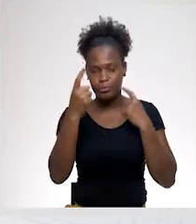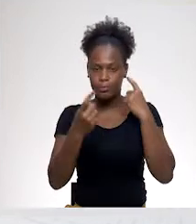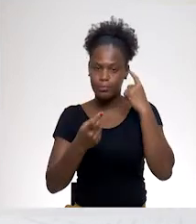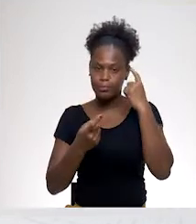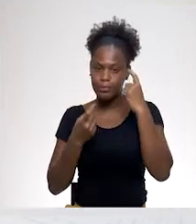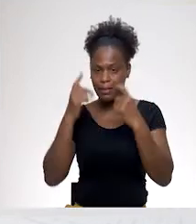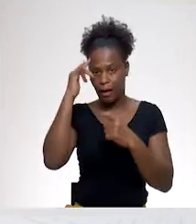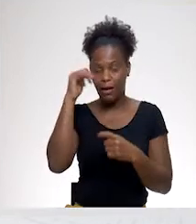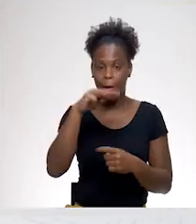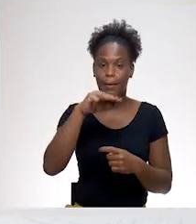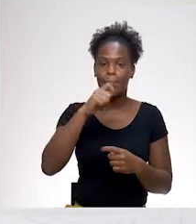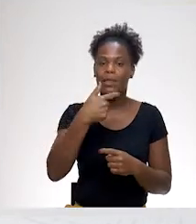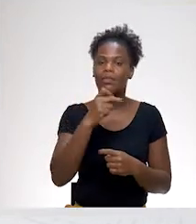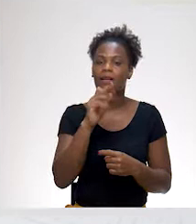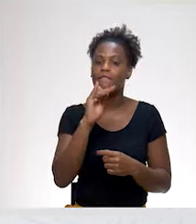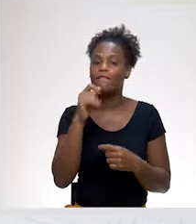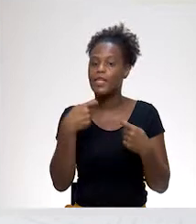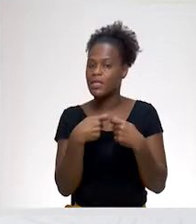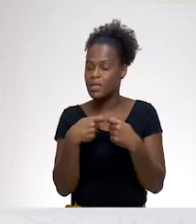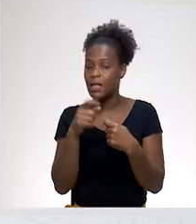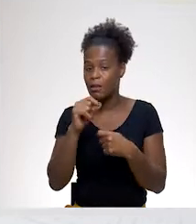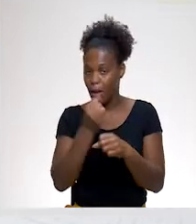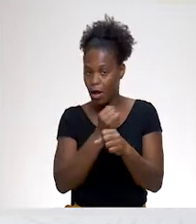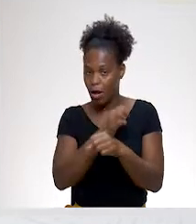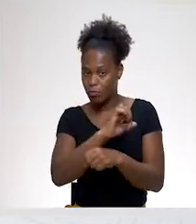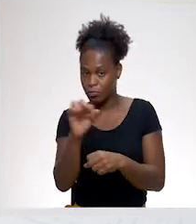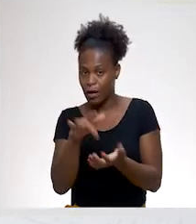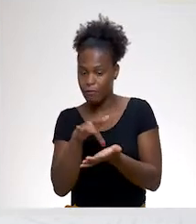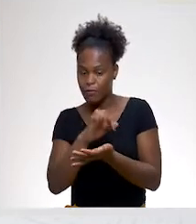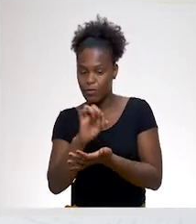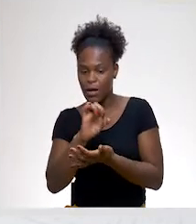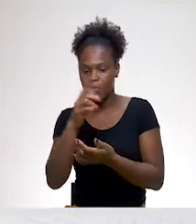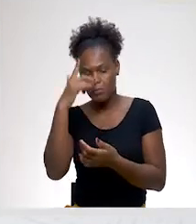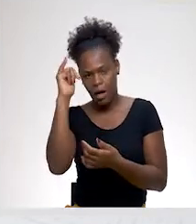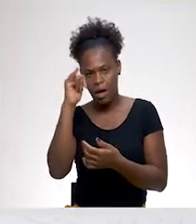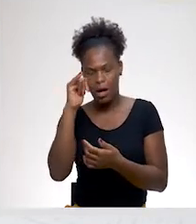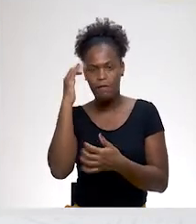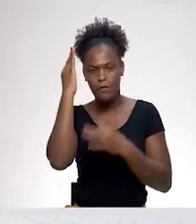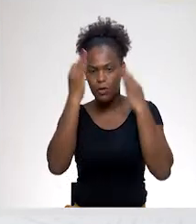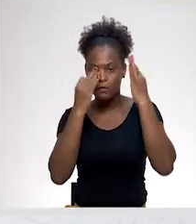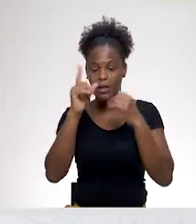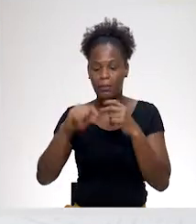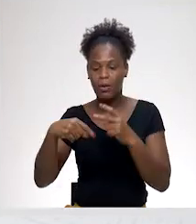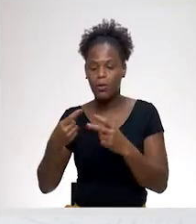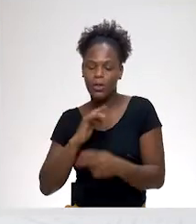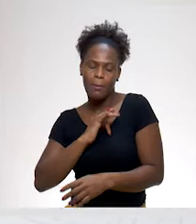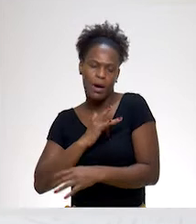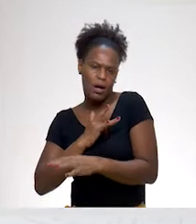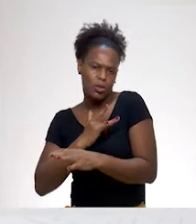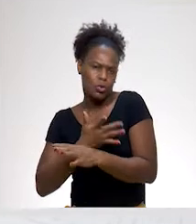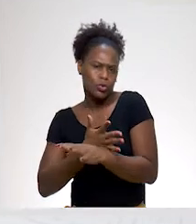Meditações Metafísicas, também uma obra de Descartes. Princípios de Filosofia e ainda